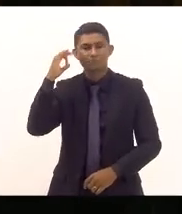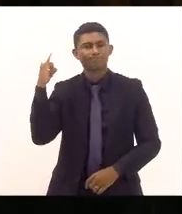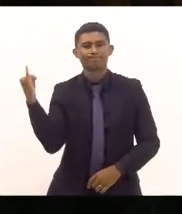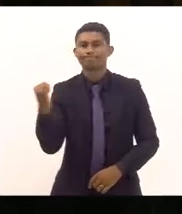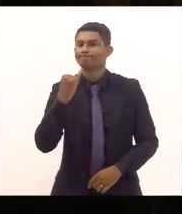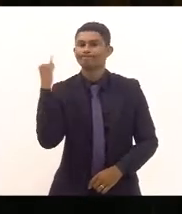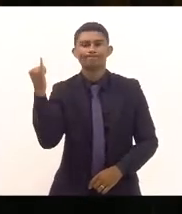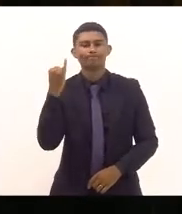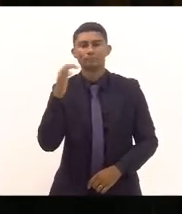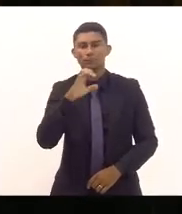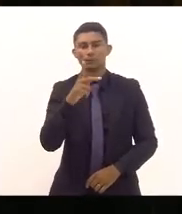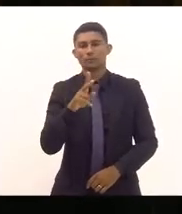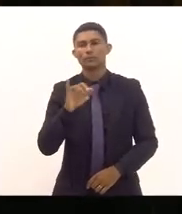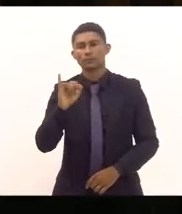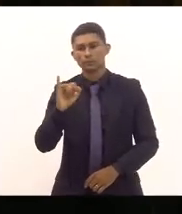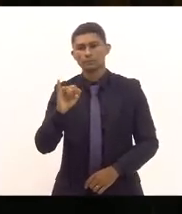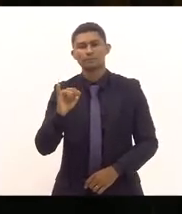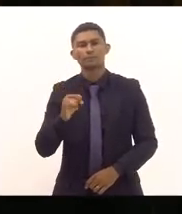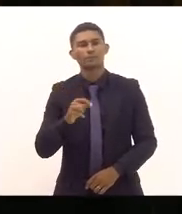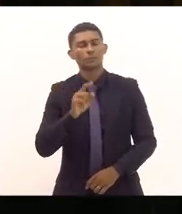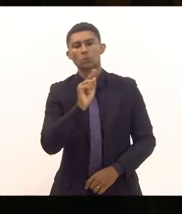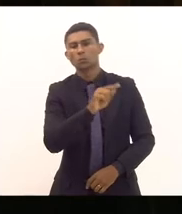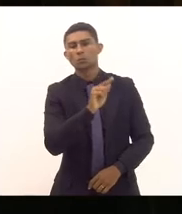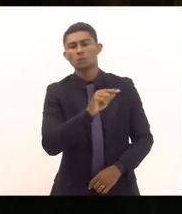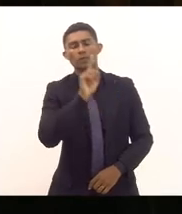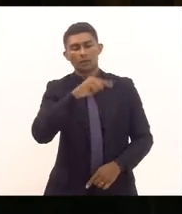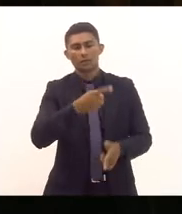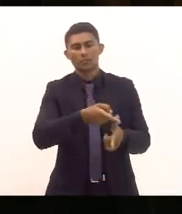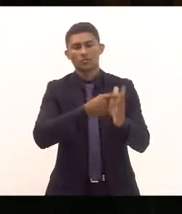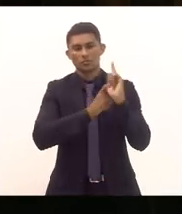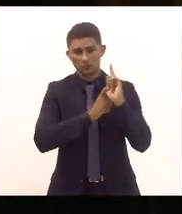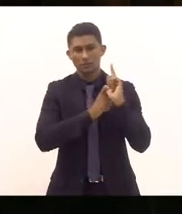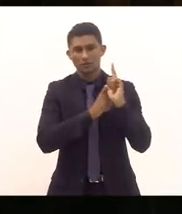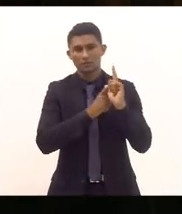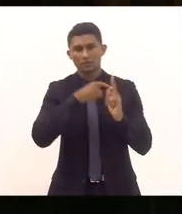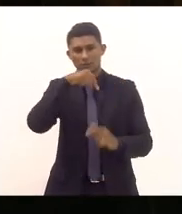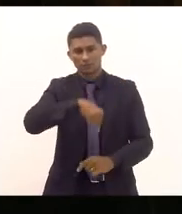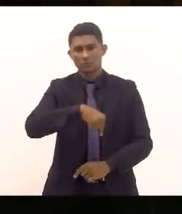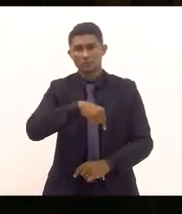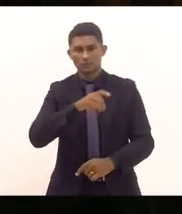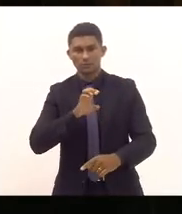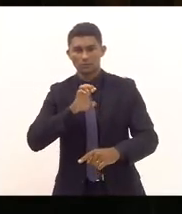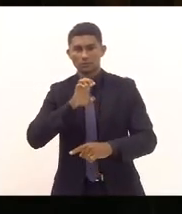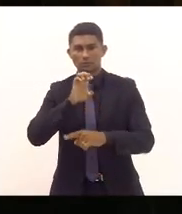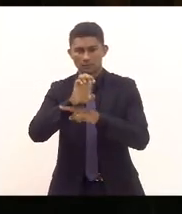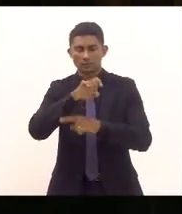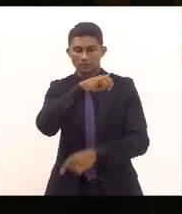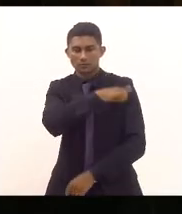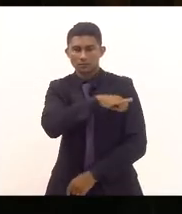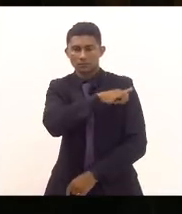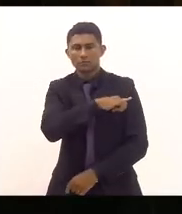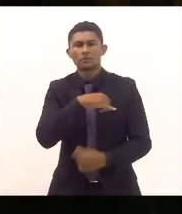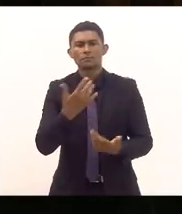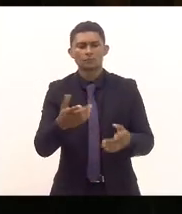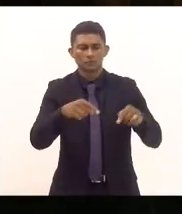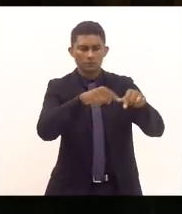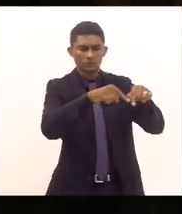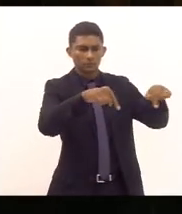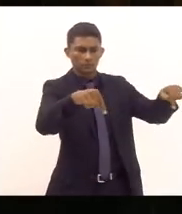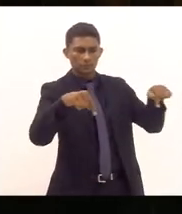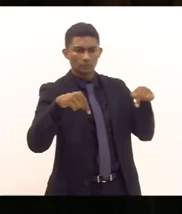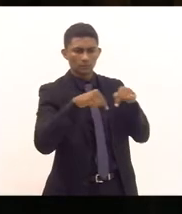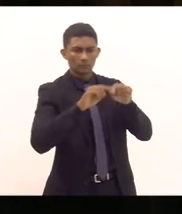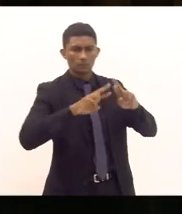legislatura que é a CPI presidida pelo Deputado Luiz Paulo da dívida pública eu saio Vereador chegar de bola da sala de reunião